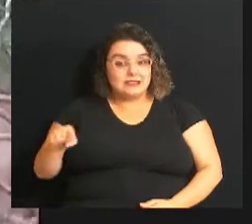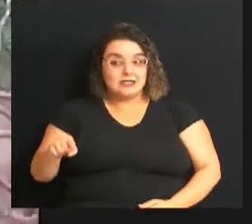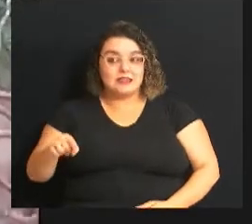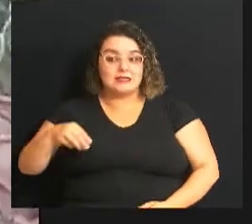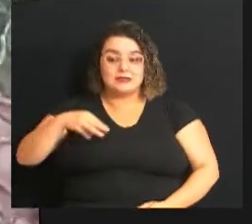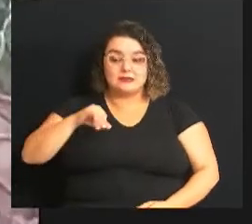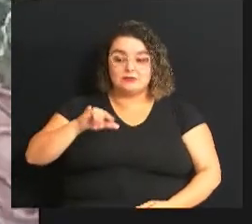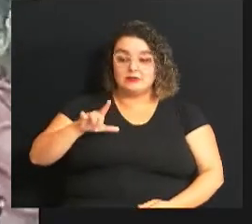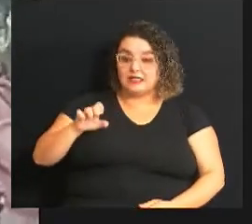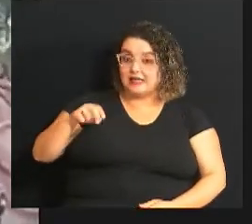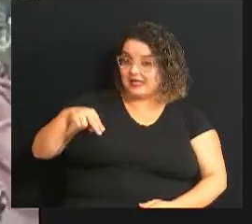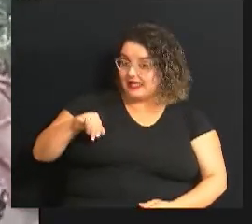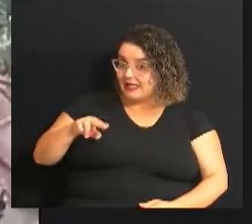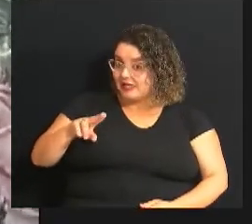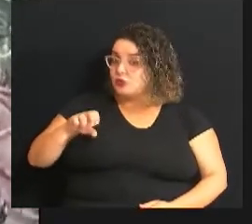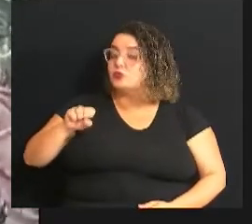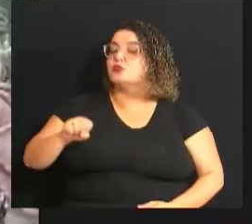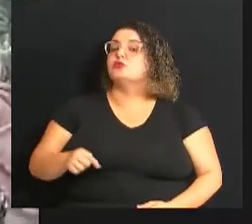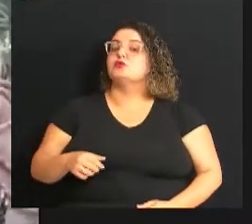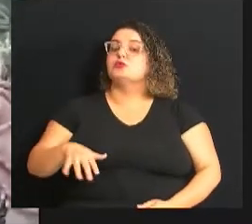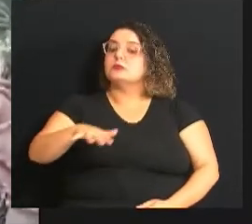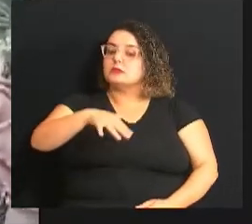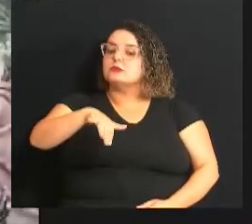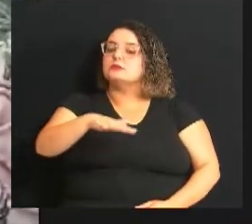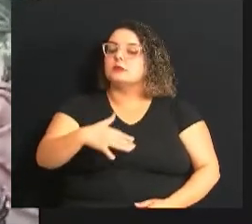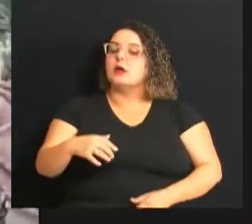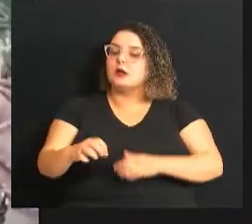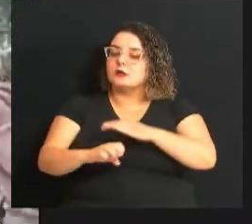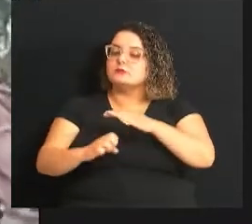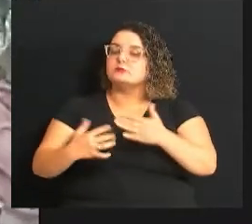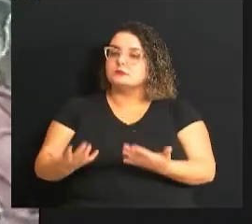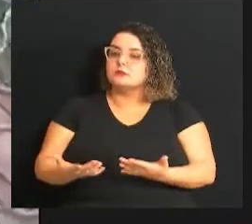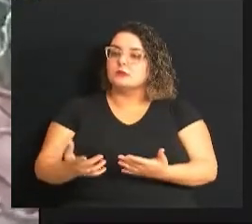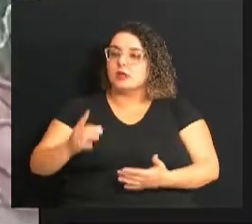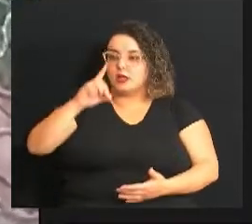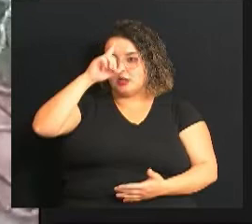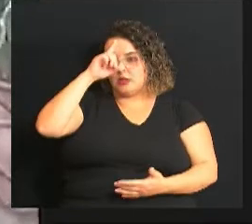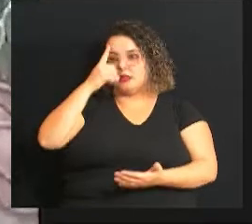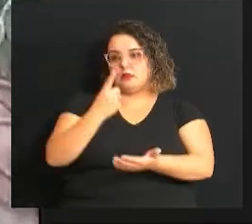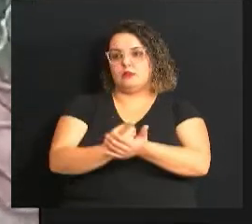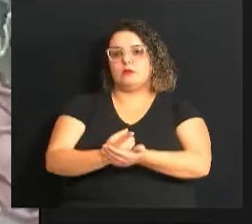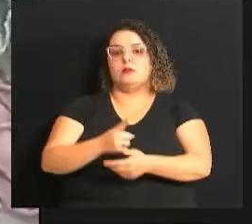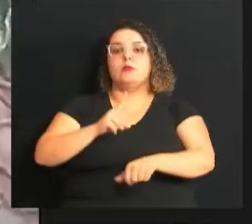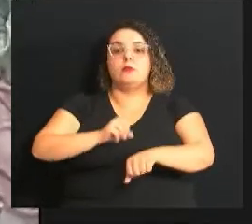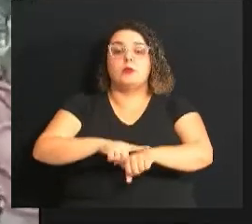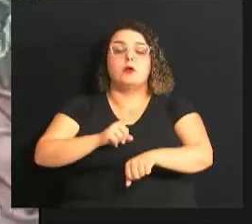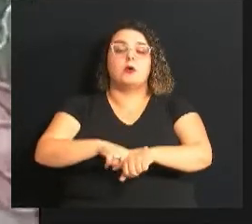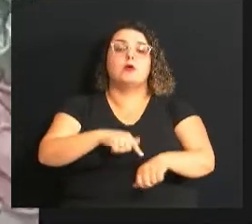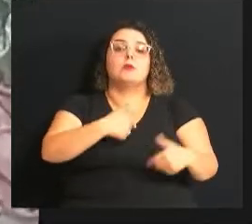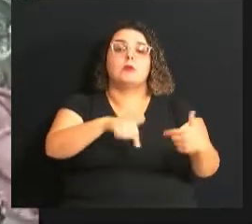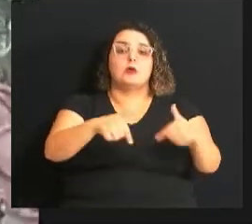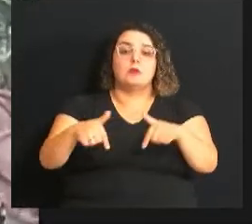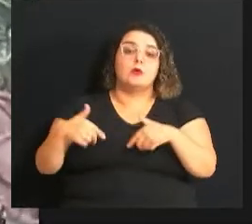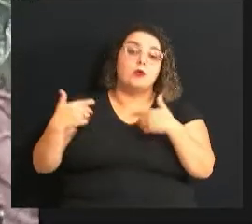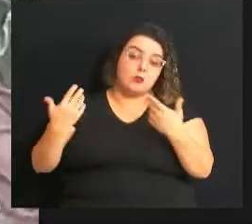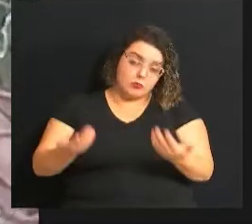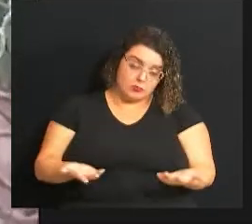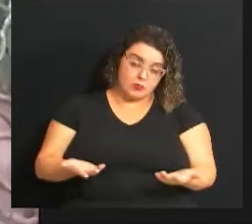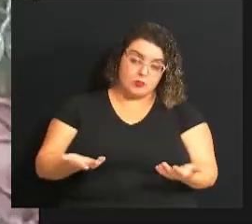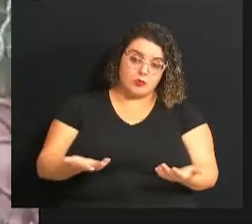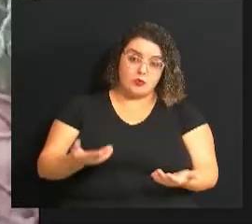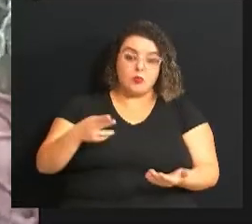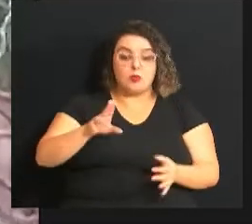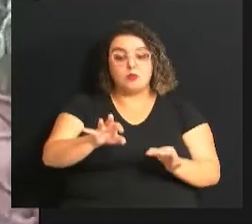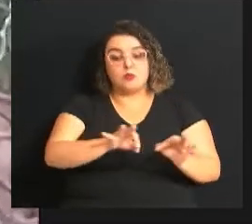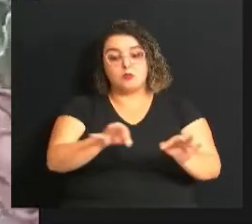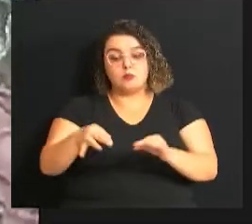mercado? É definir o horário de trabalho por horas trabalhadas, tá? Ou por projeto. Então,